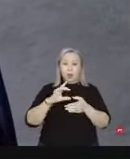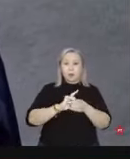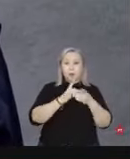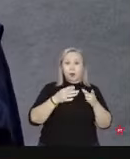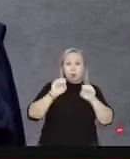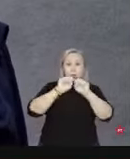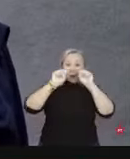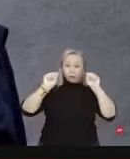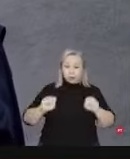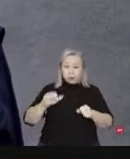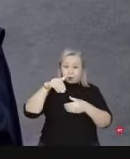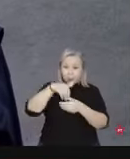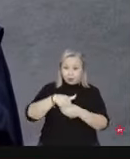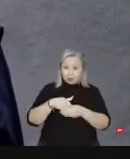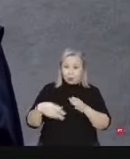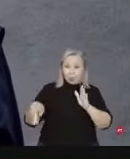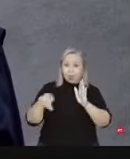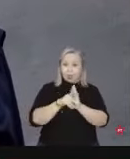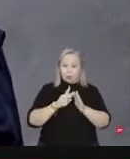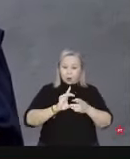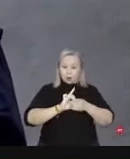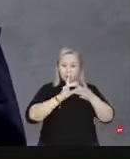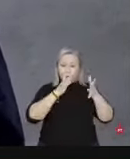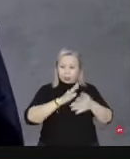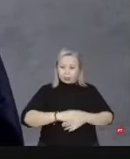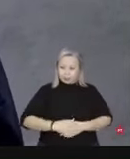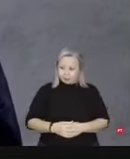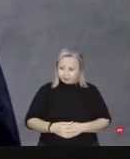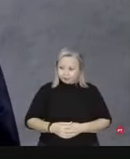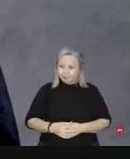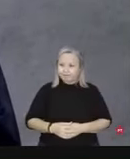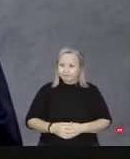sistema eleitoral e à própria democracia.